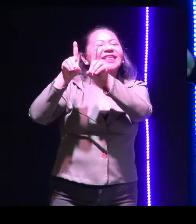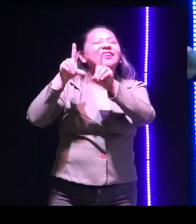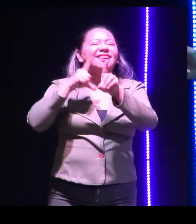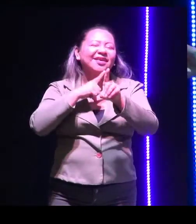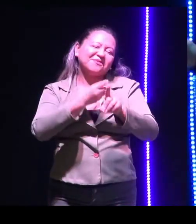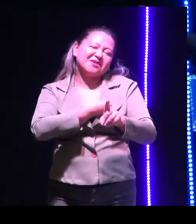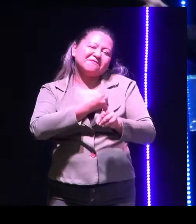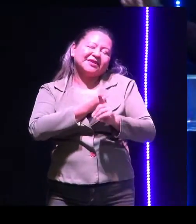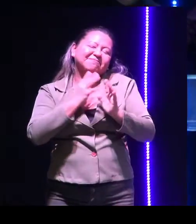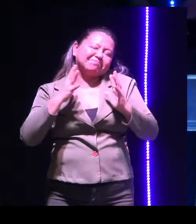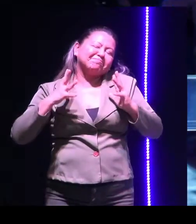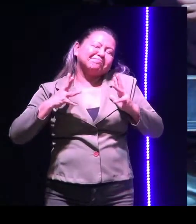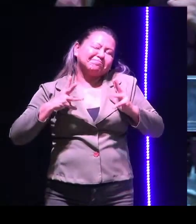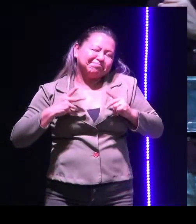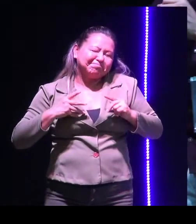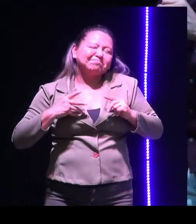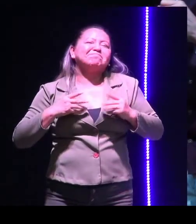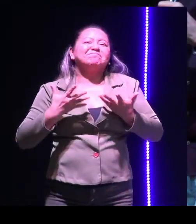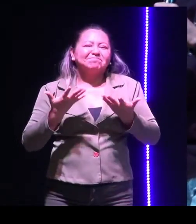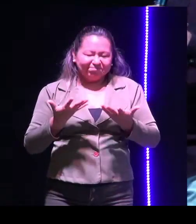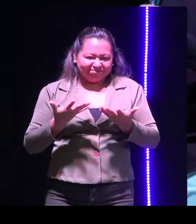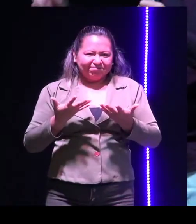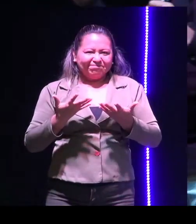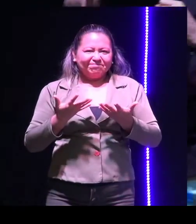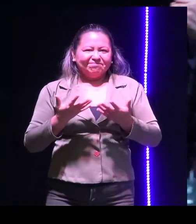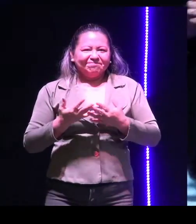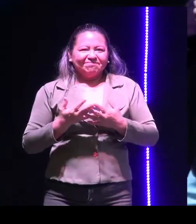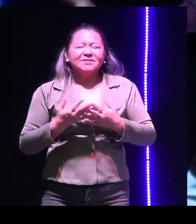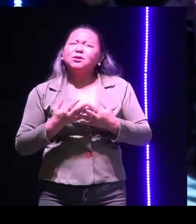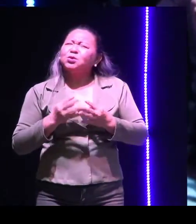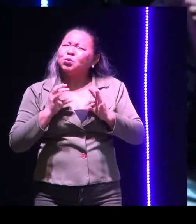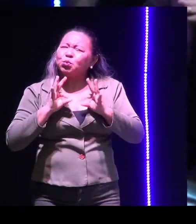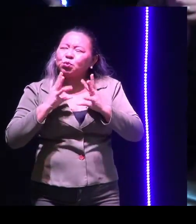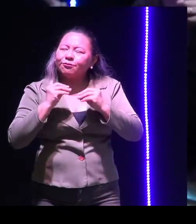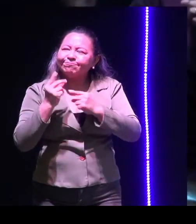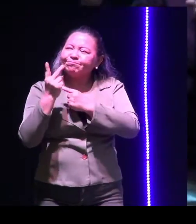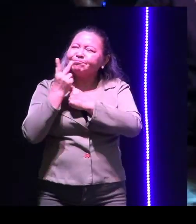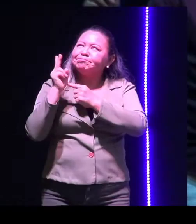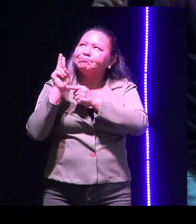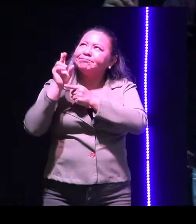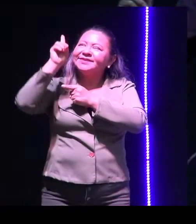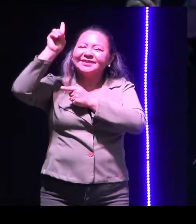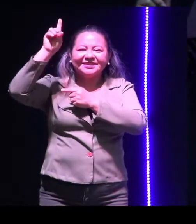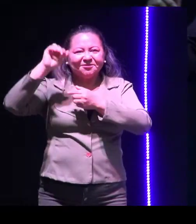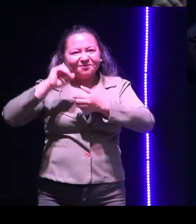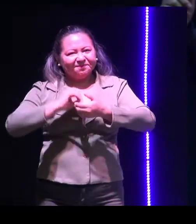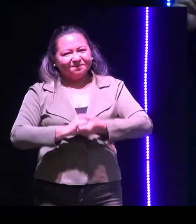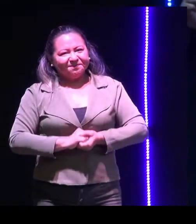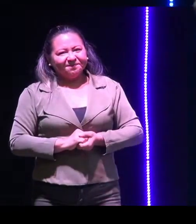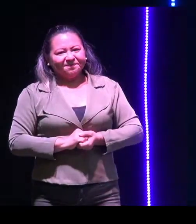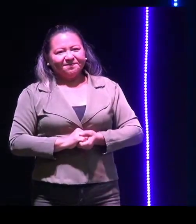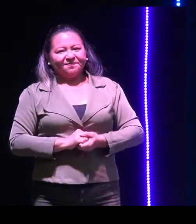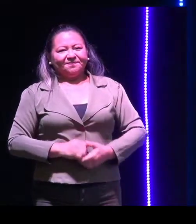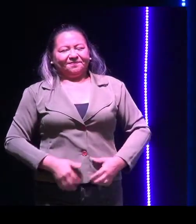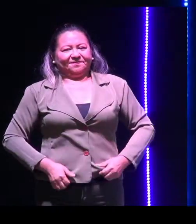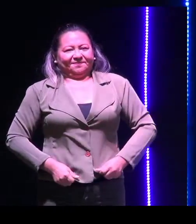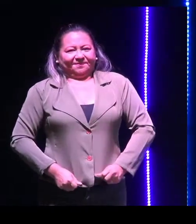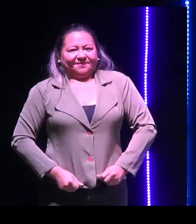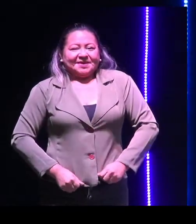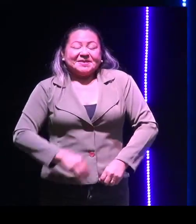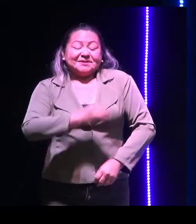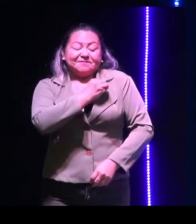santidade. Para vivermos uma vida santa e irrepreensível diante de Deus.